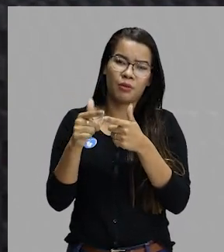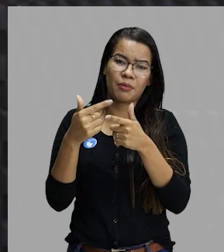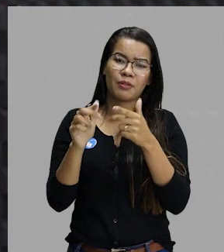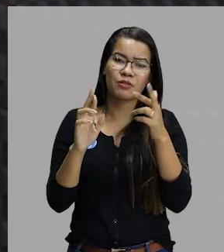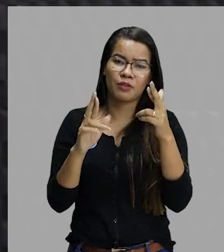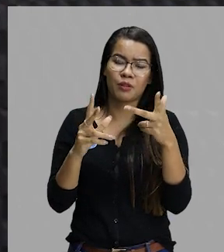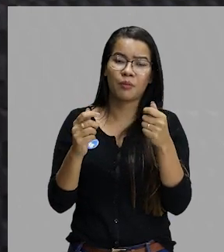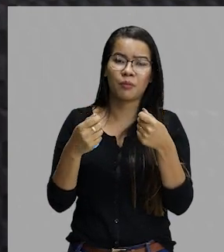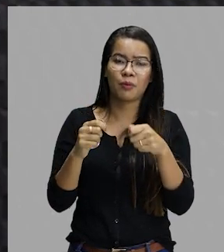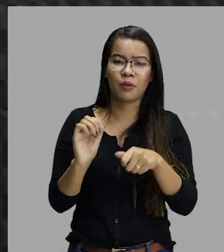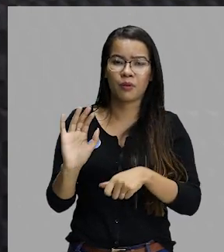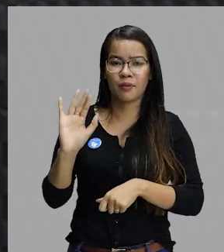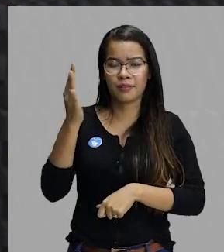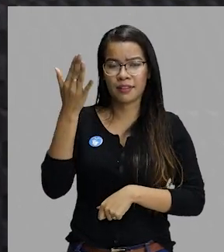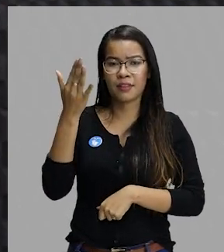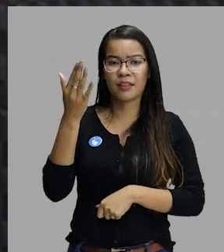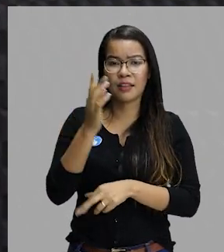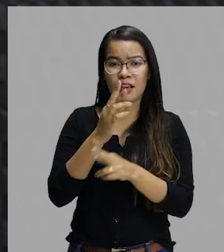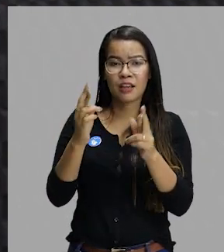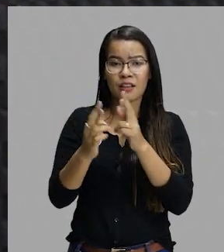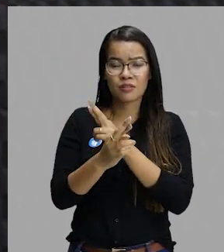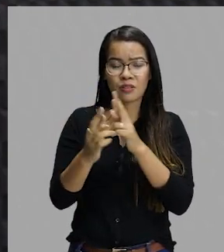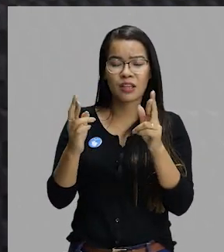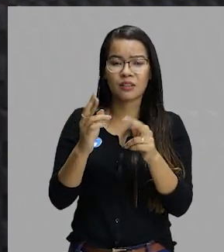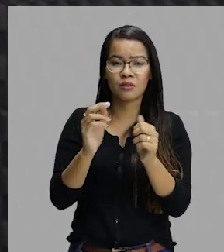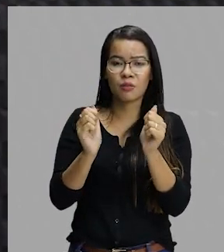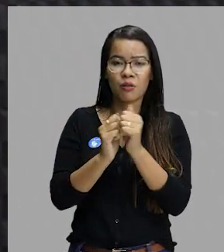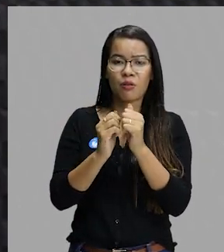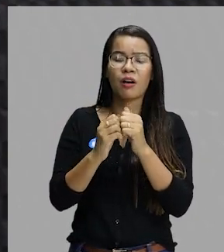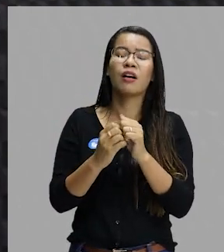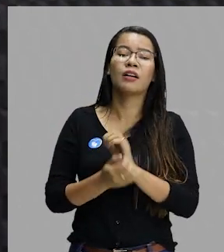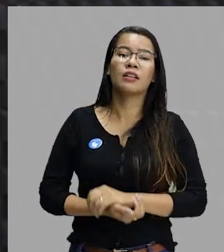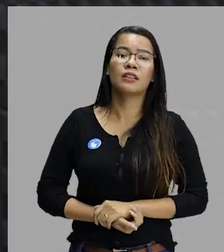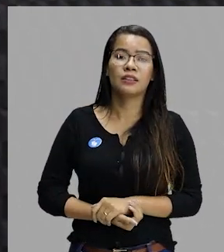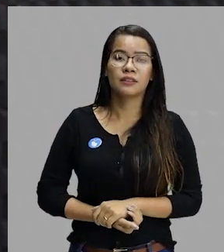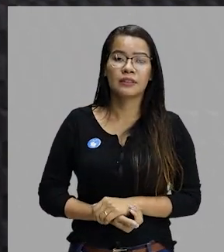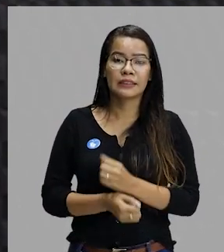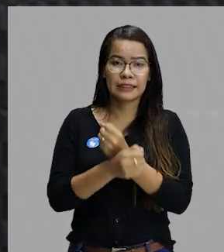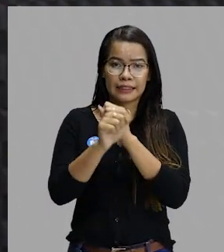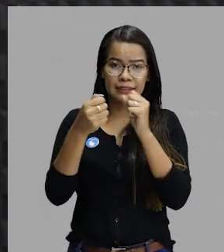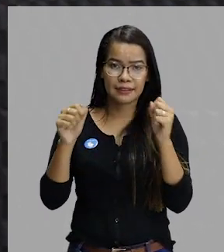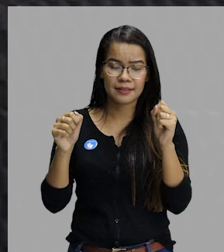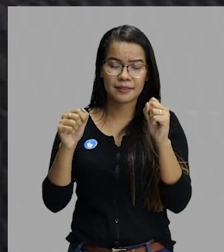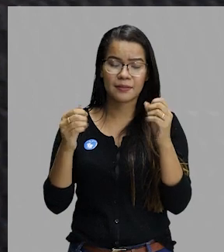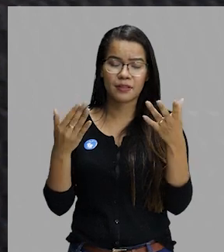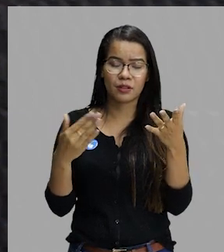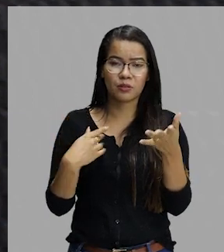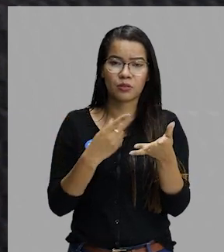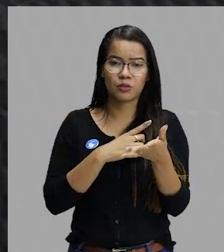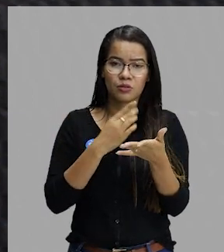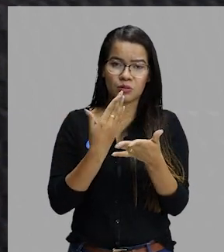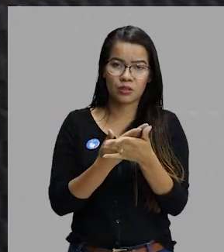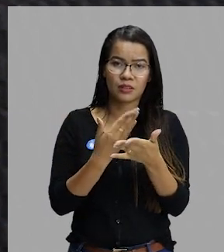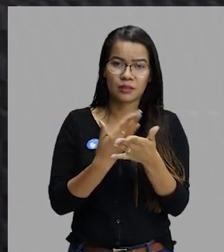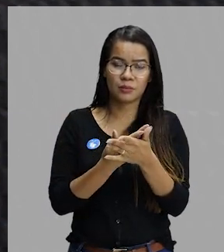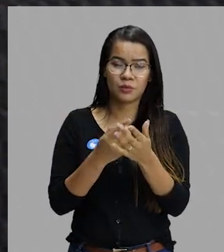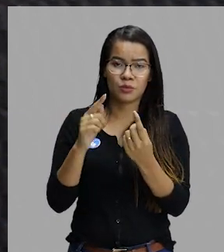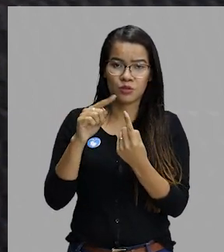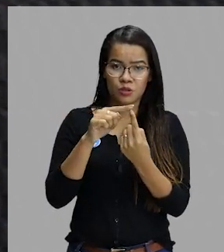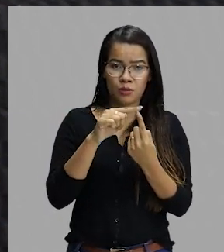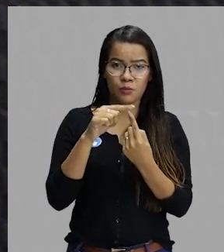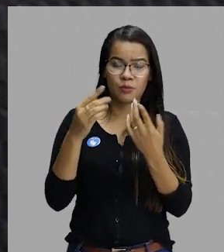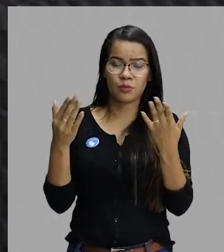grandezas. E cada uma existe um tipo de função específica. Tá? Então, a gente vai estudar alguns tipos, começando